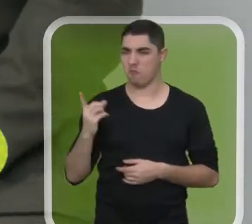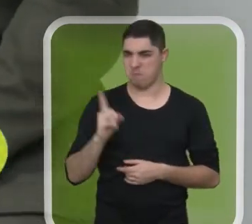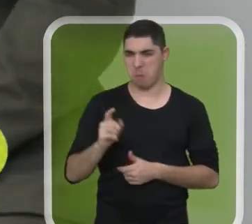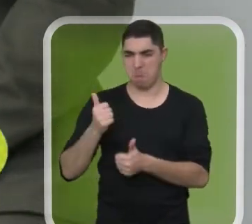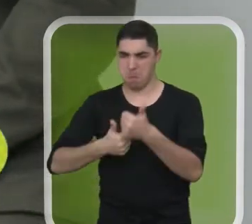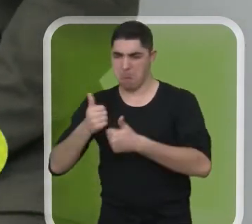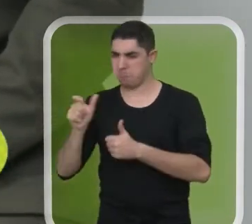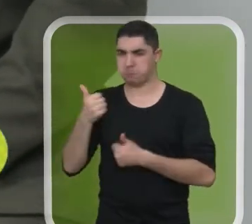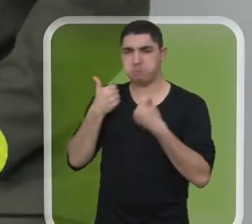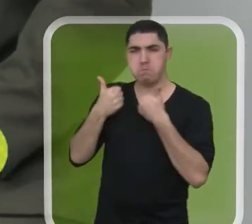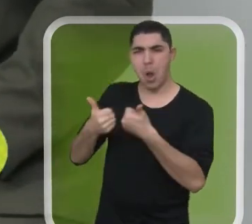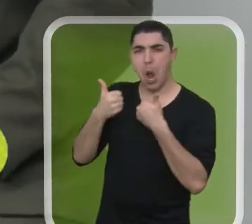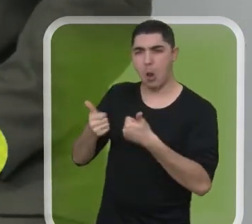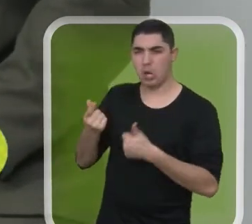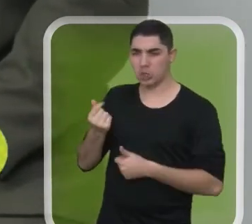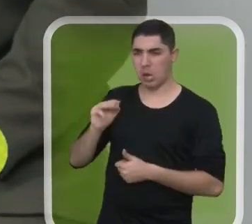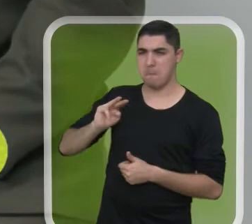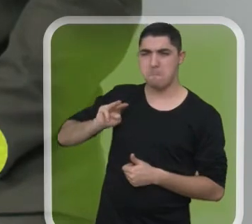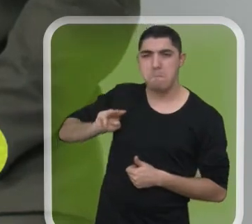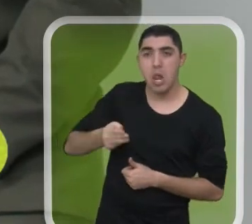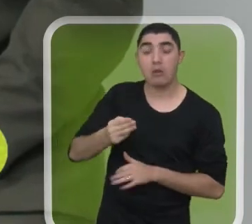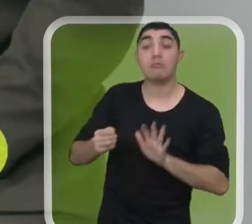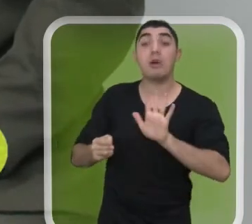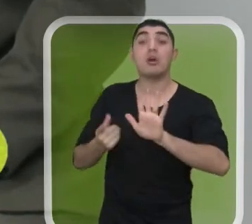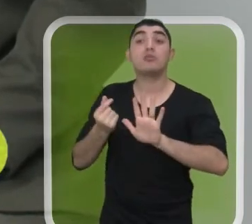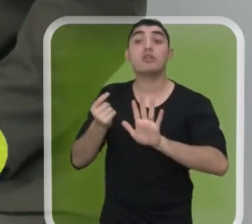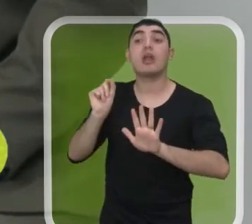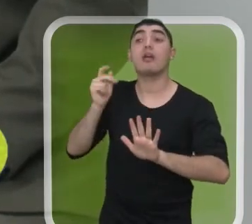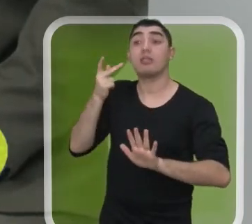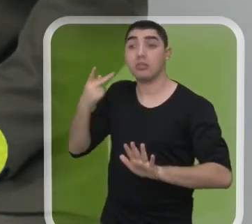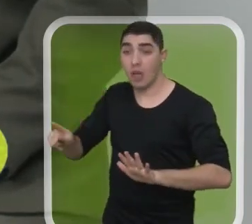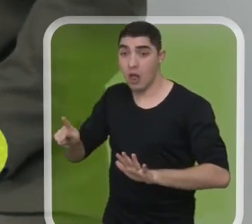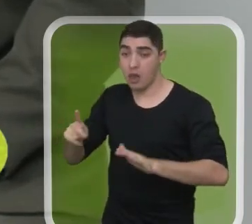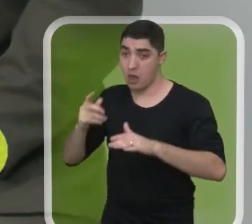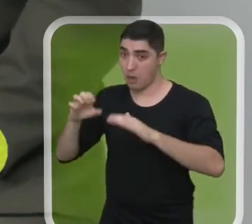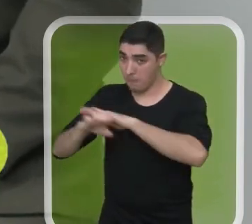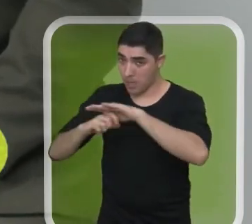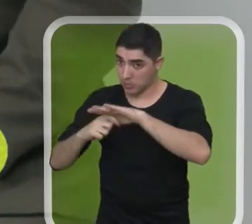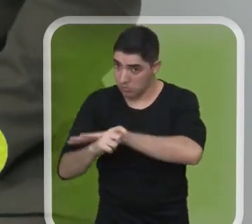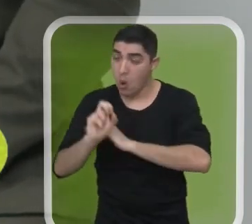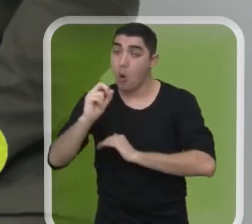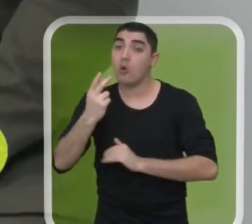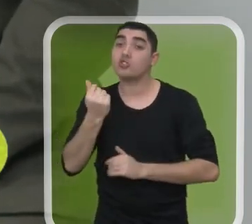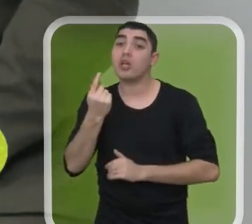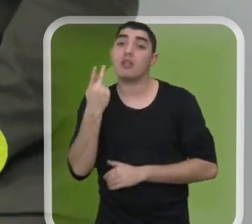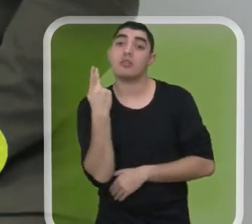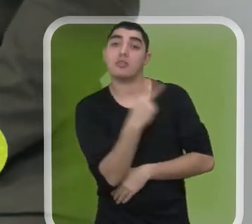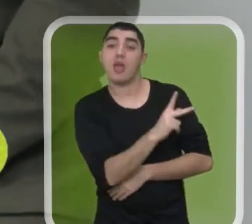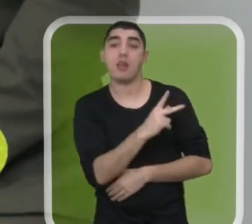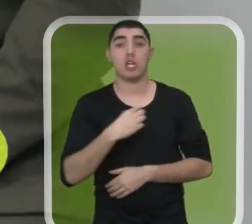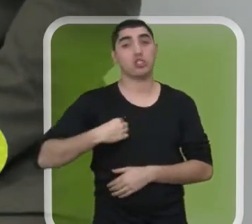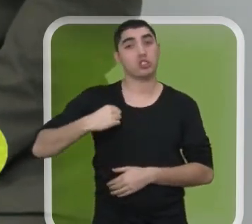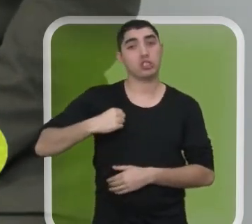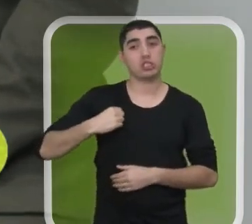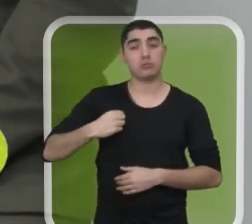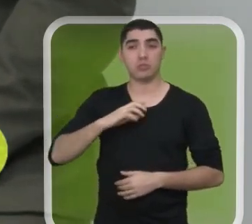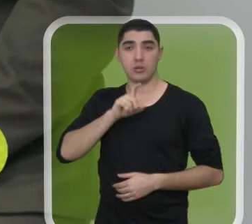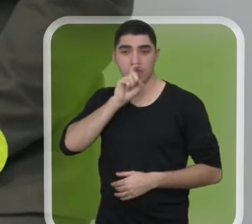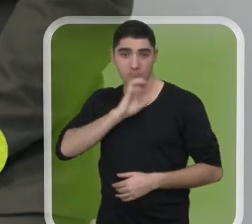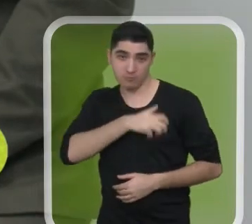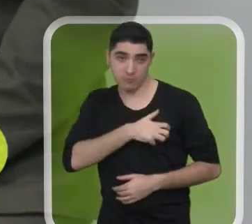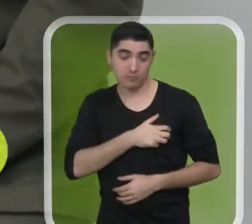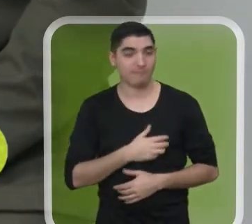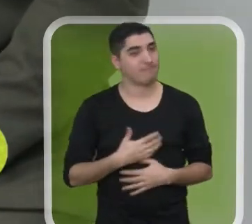e milhões. Para quem fica o dinheiro? Para o investidor ou para o São José? Ou meio a meio? Depende tudo do contrato também? Depende do